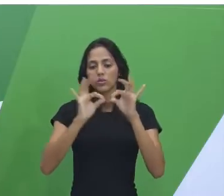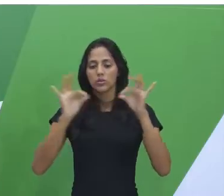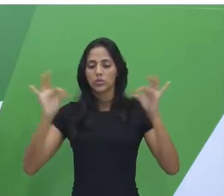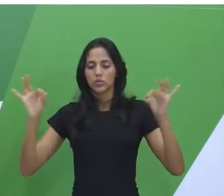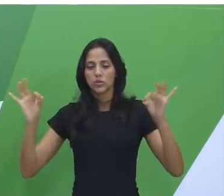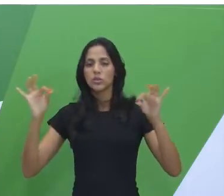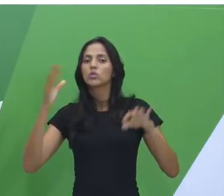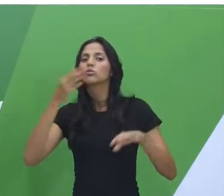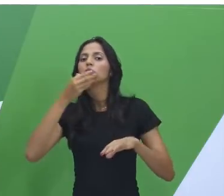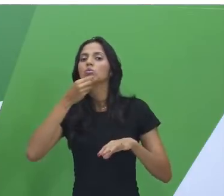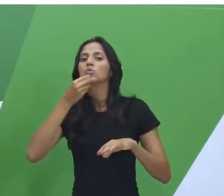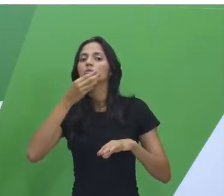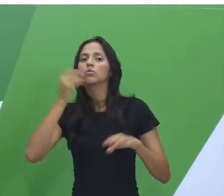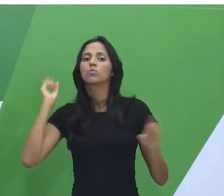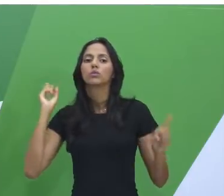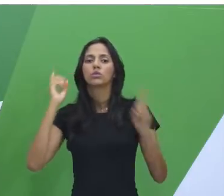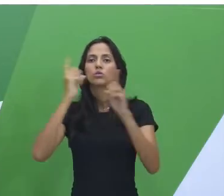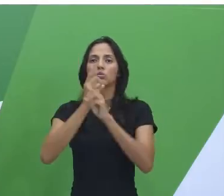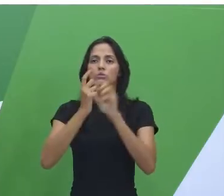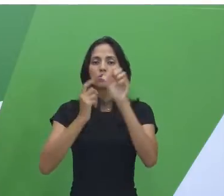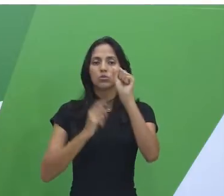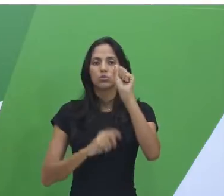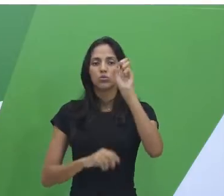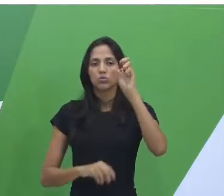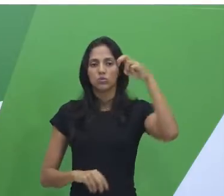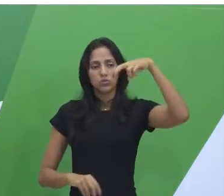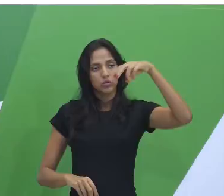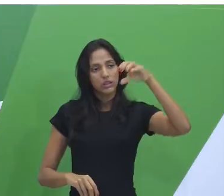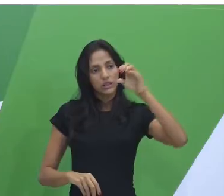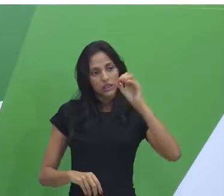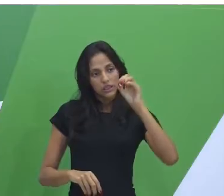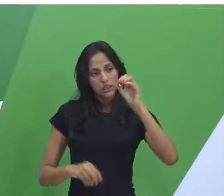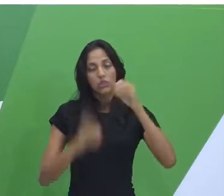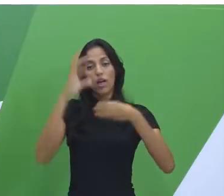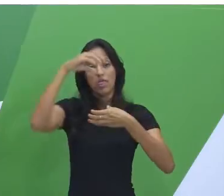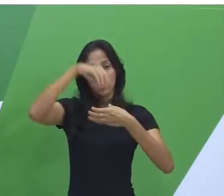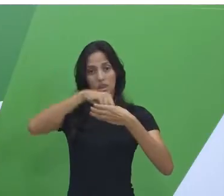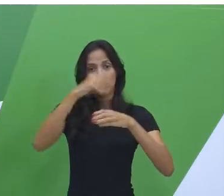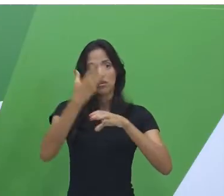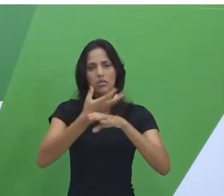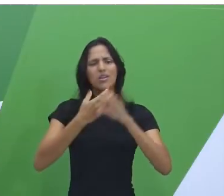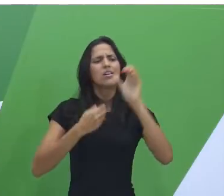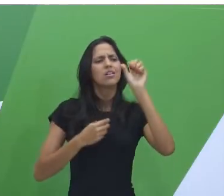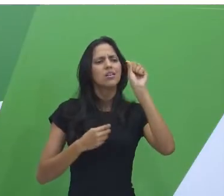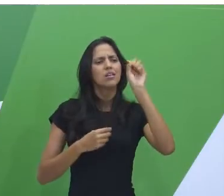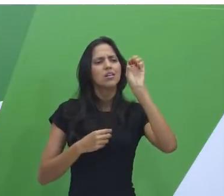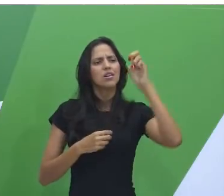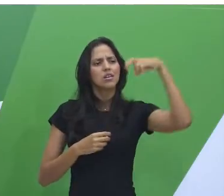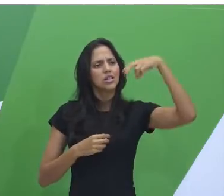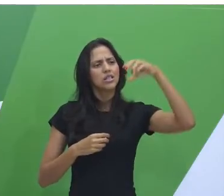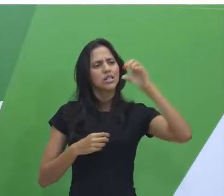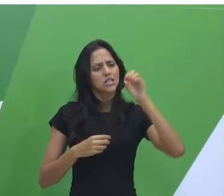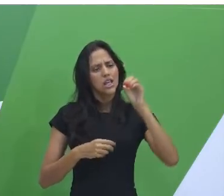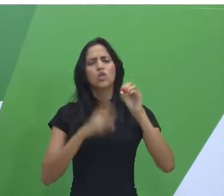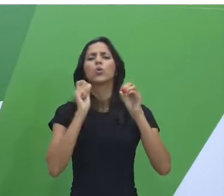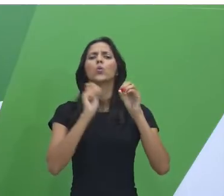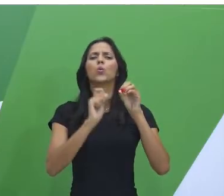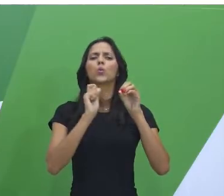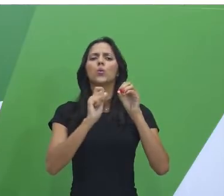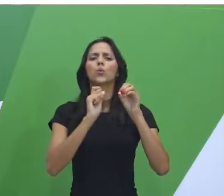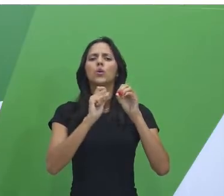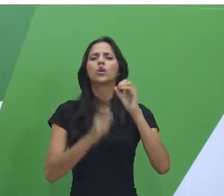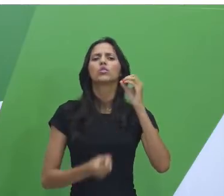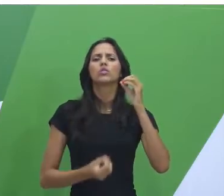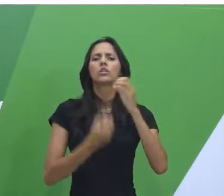deu o nome de seno, primeira razão trigonométrica. Mas o que é seno? Vamos ver agora a